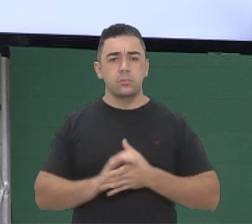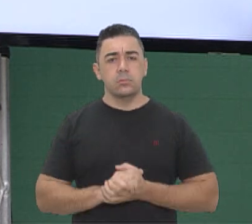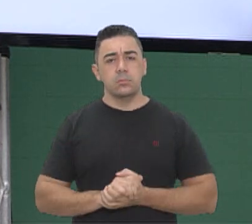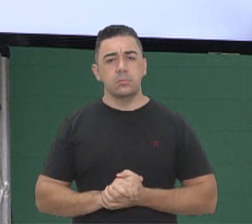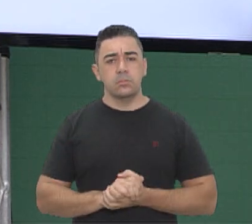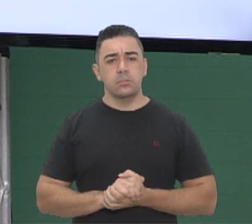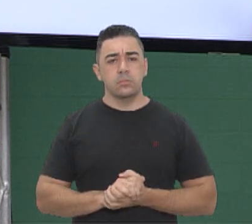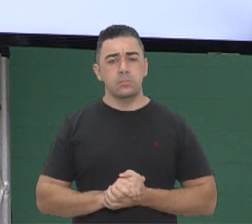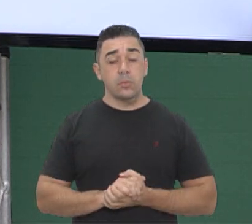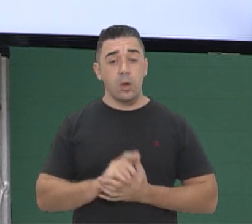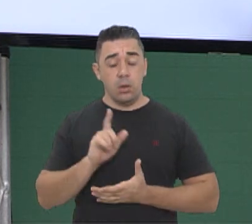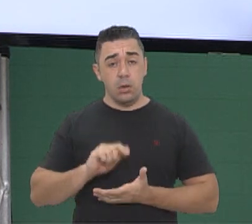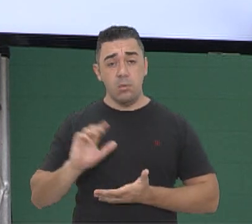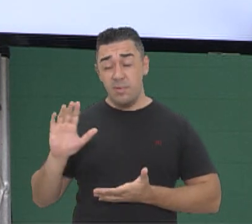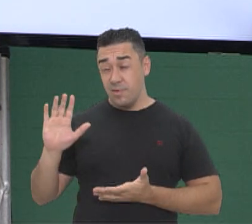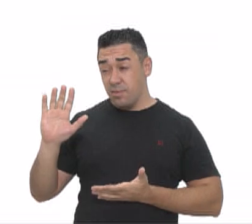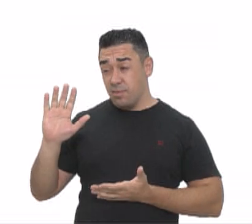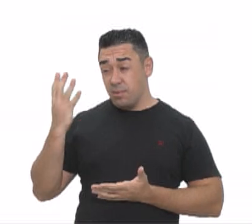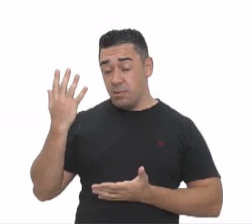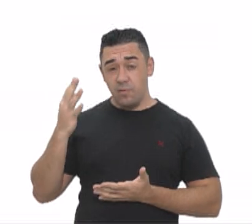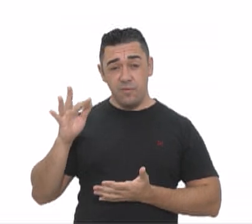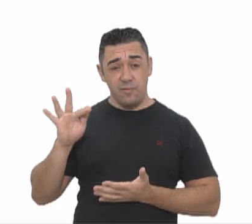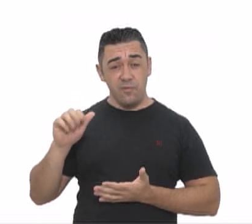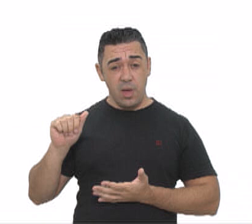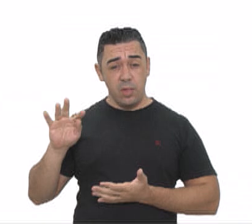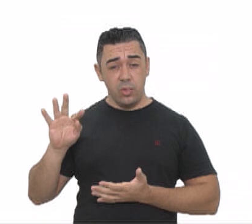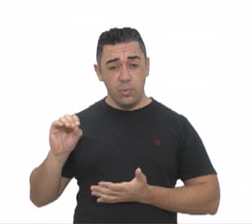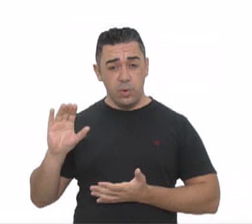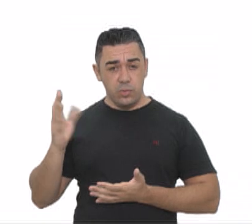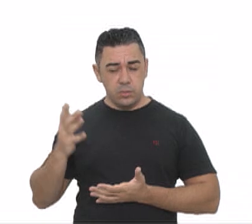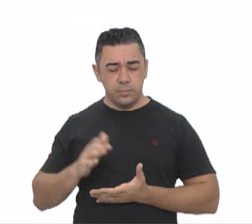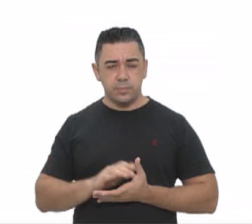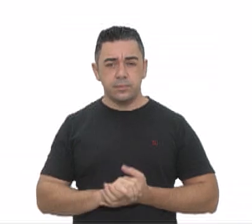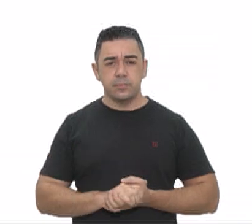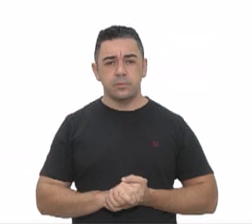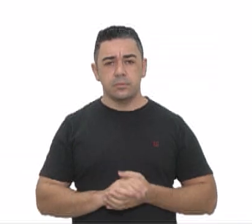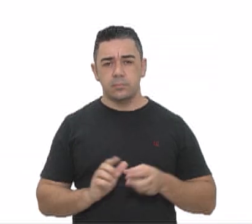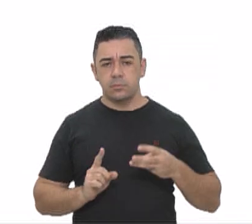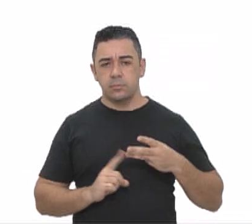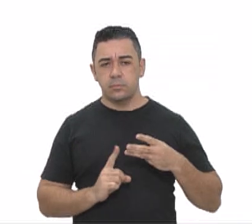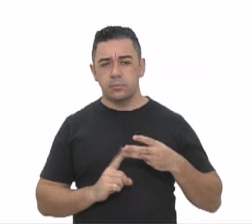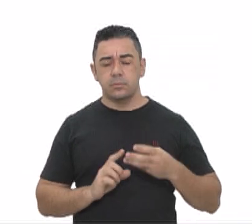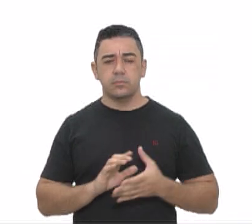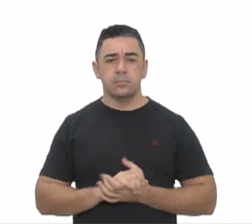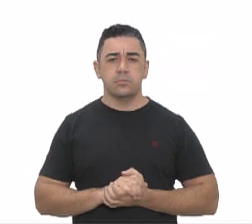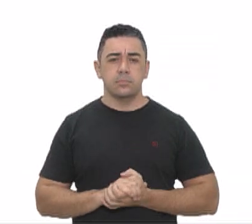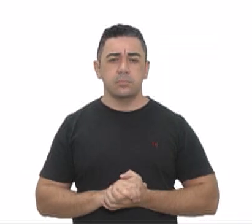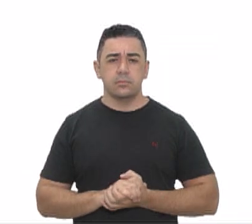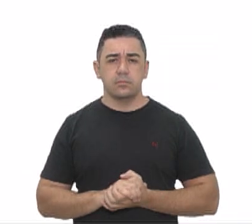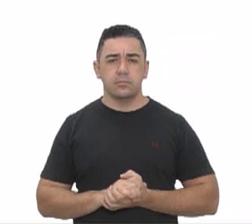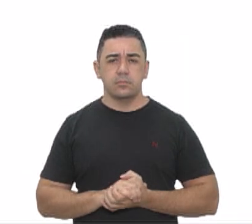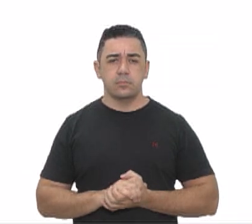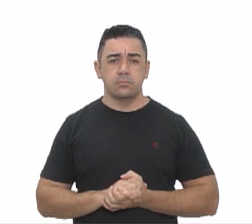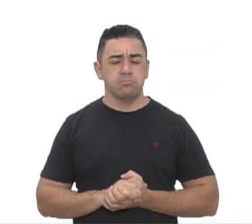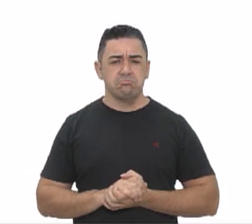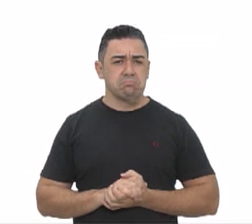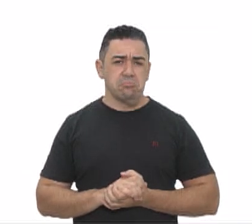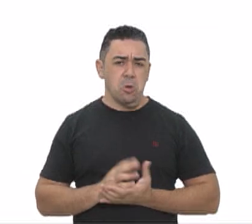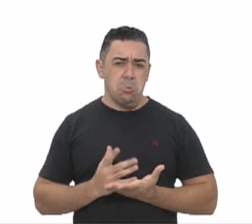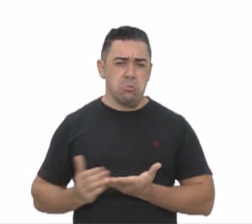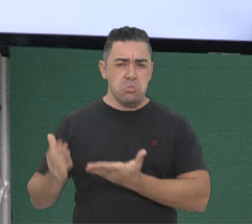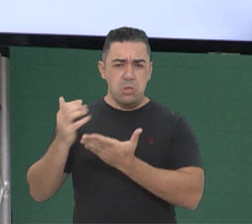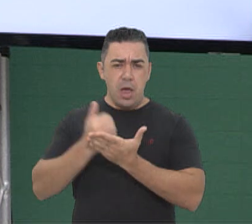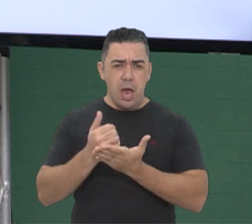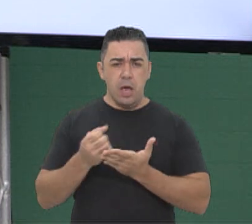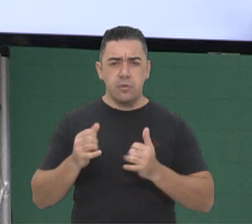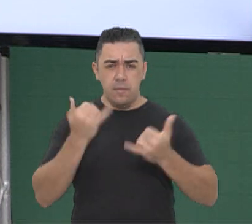hecho, um fato, um acontecimento, algo que ocorreu. Dato ou informação nuevos, né? Um dado, uma